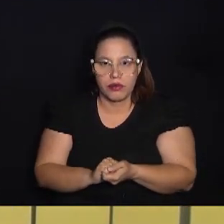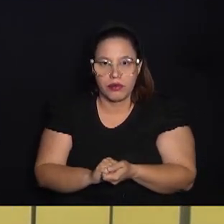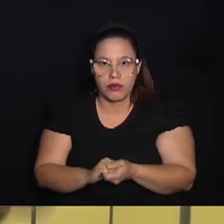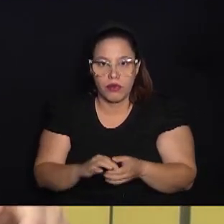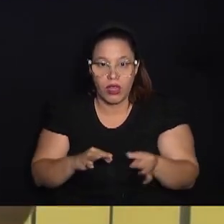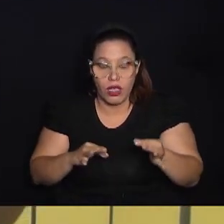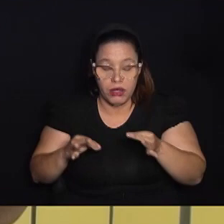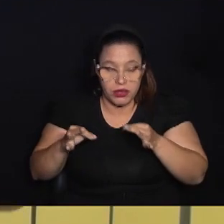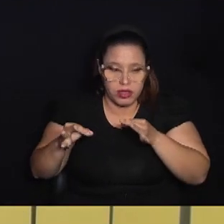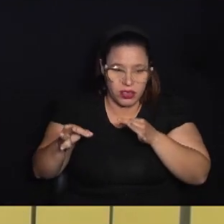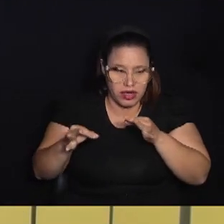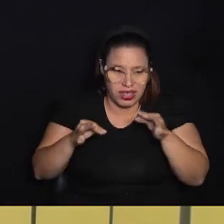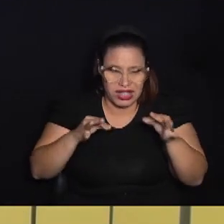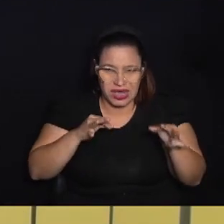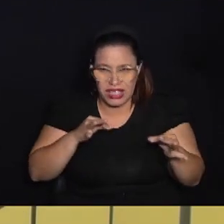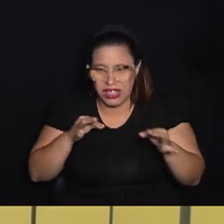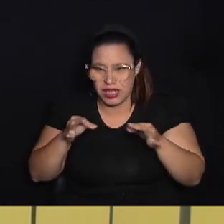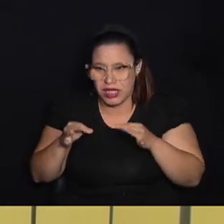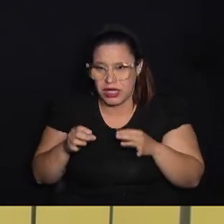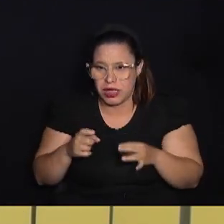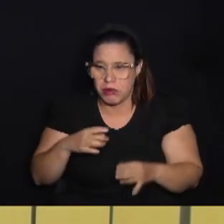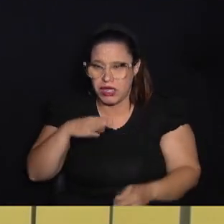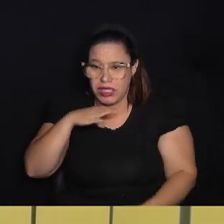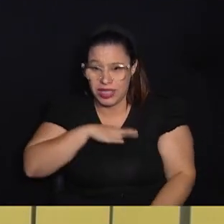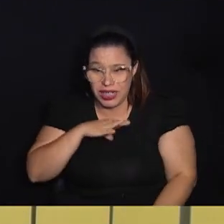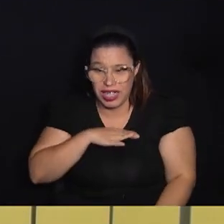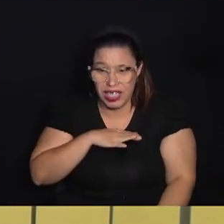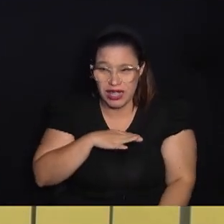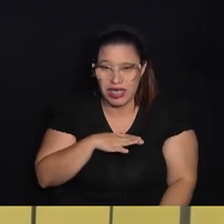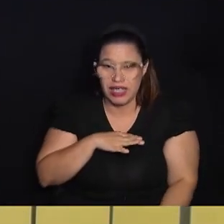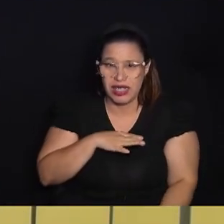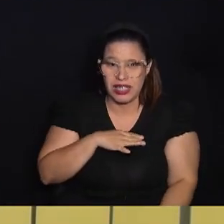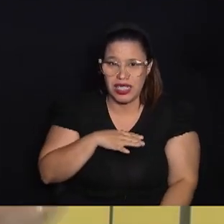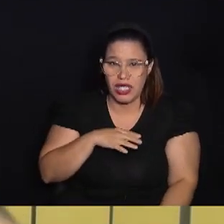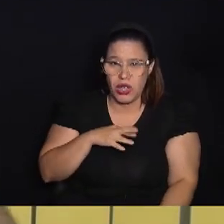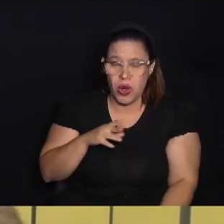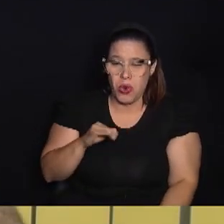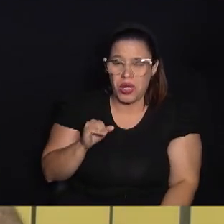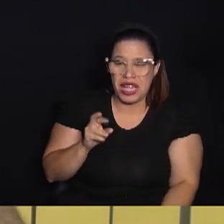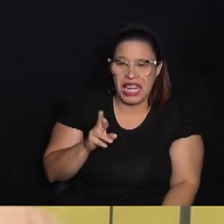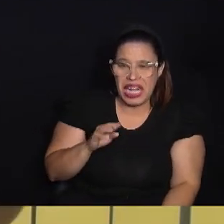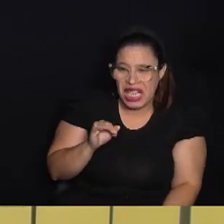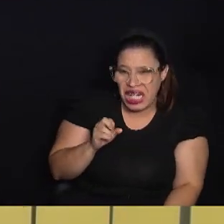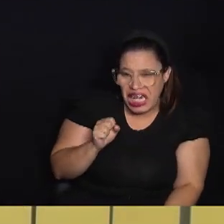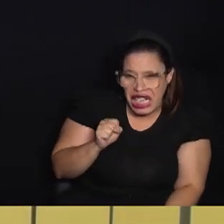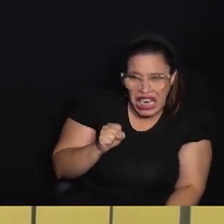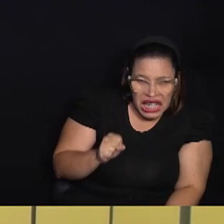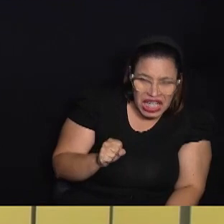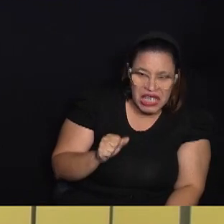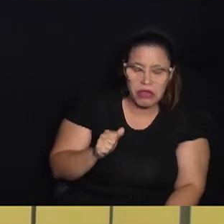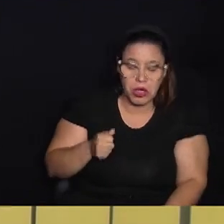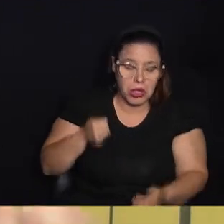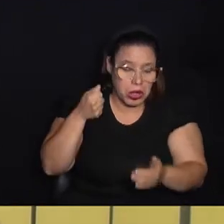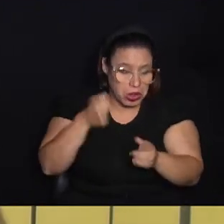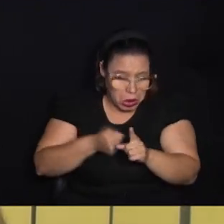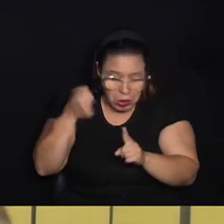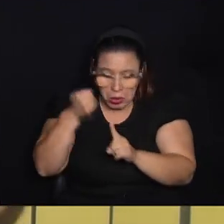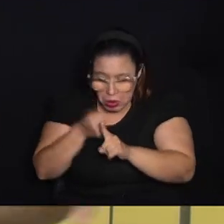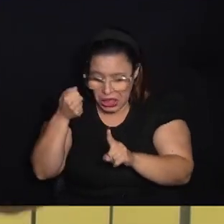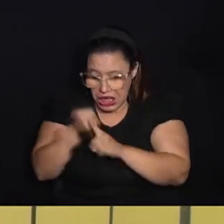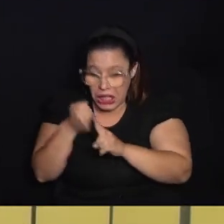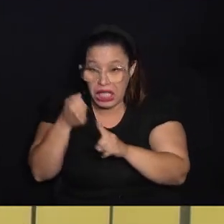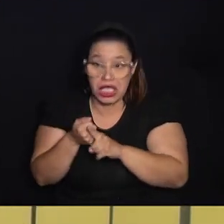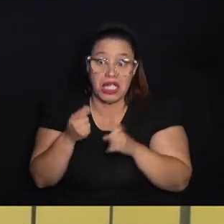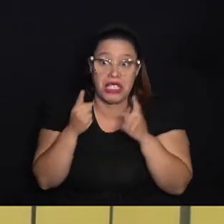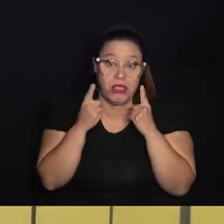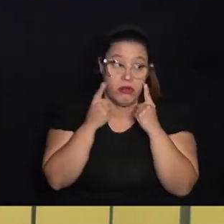cidade era uma dinâmica bastante eh ostensiva do ponto de vista de opressão visual né era